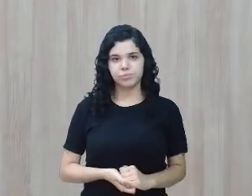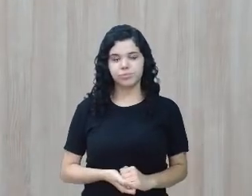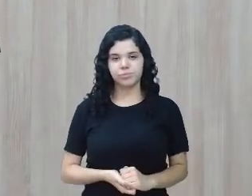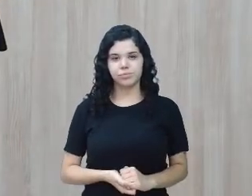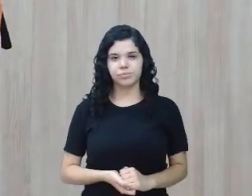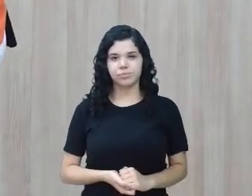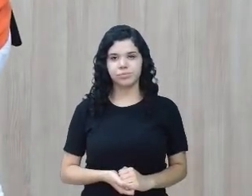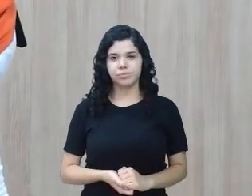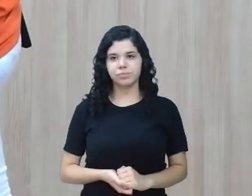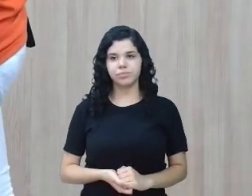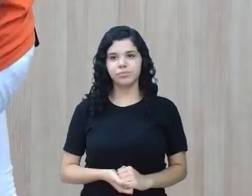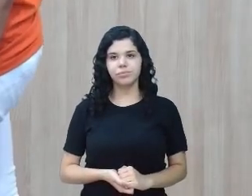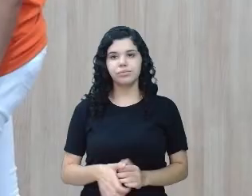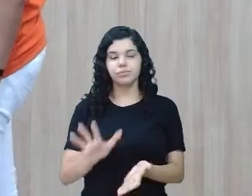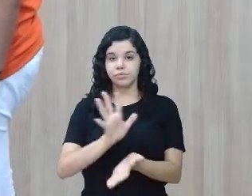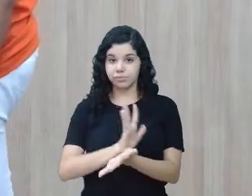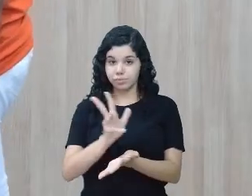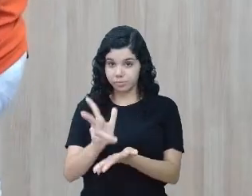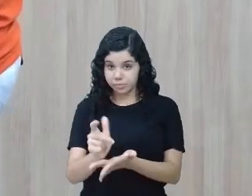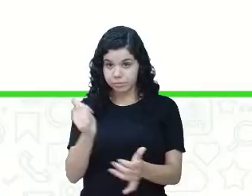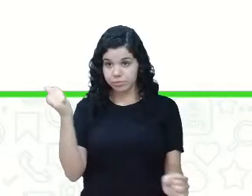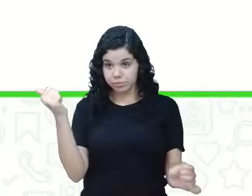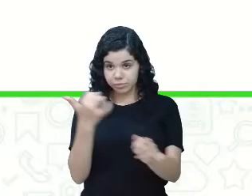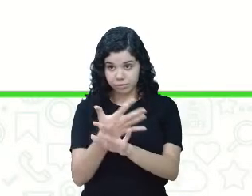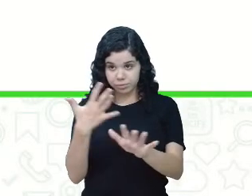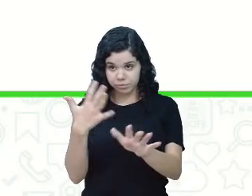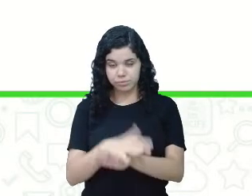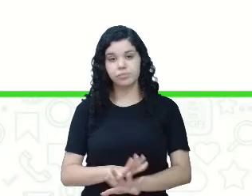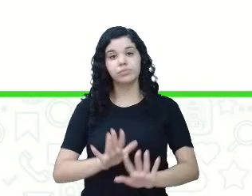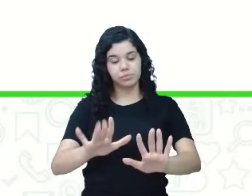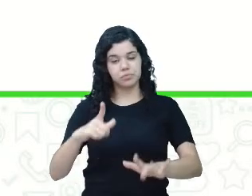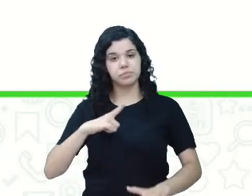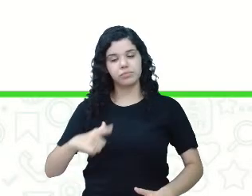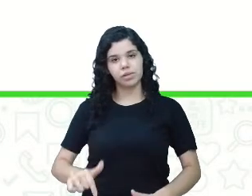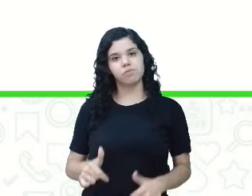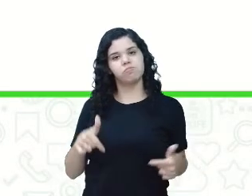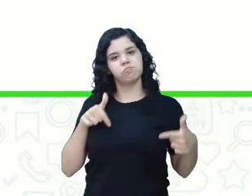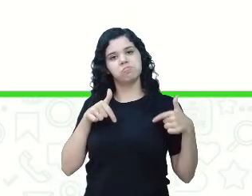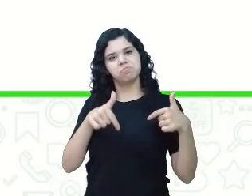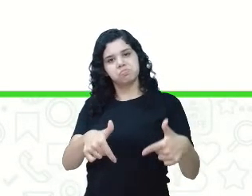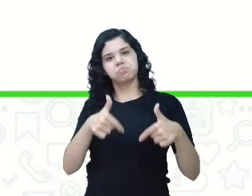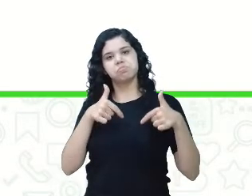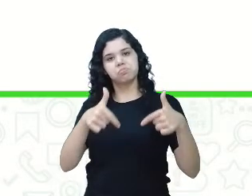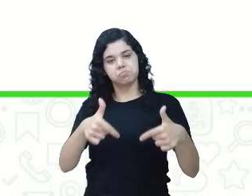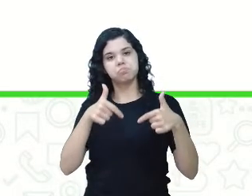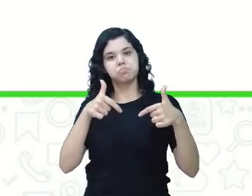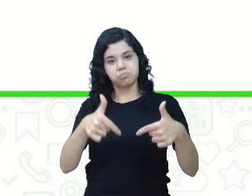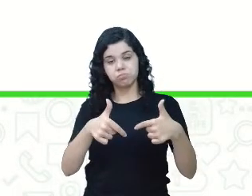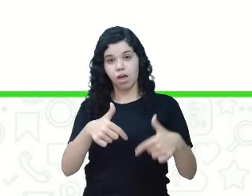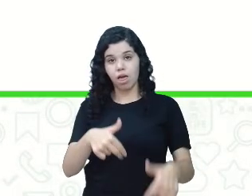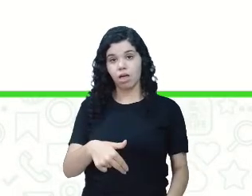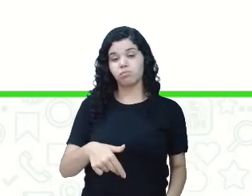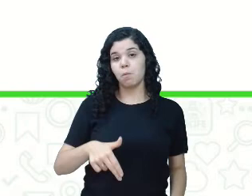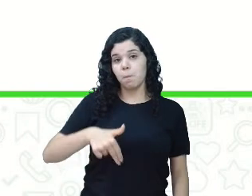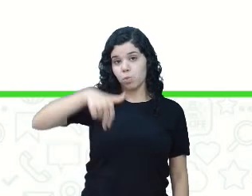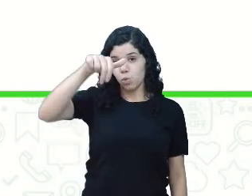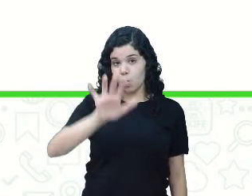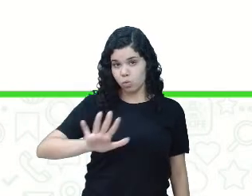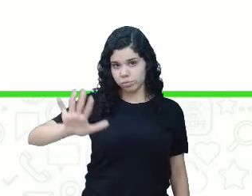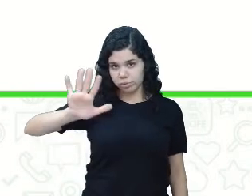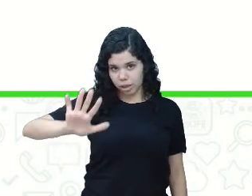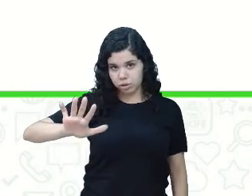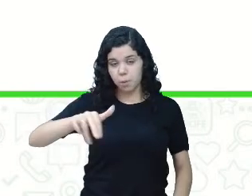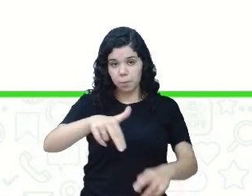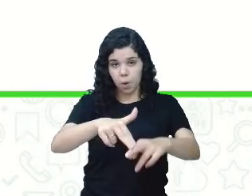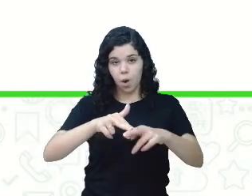Os quilombos e as cidades. Com a guerra provocada no Nordeste, devido às invasões holandesas, milhares de